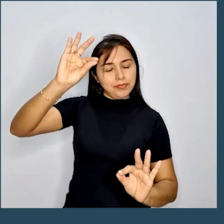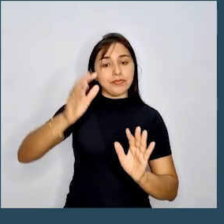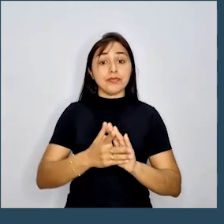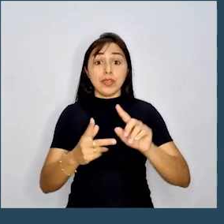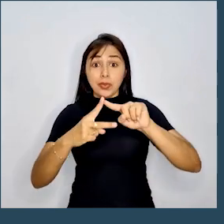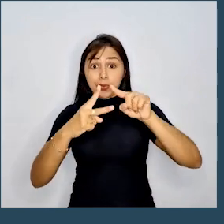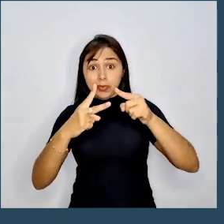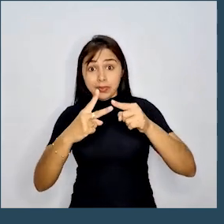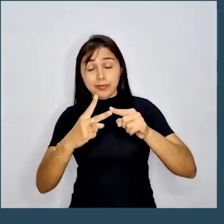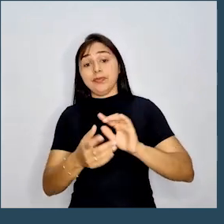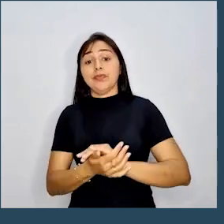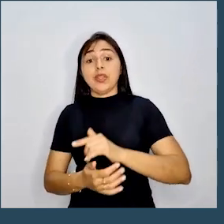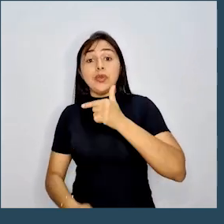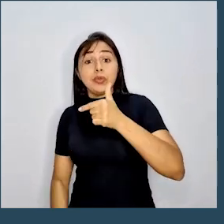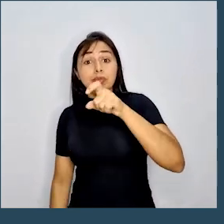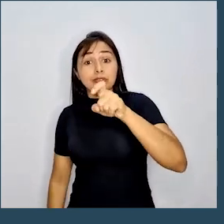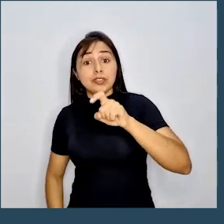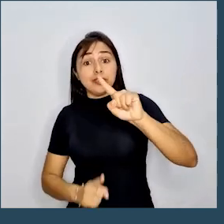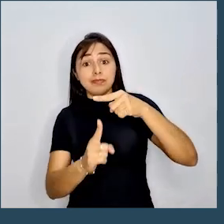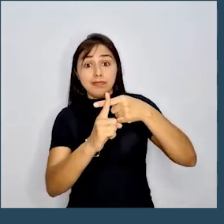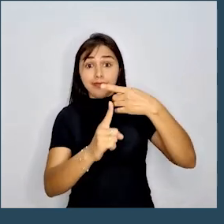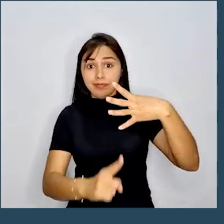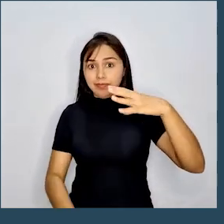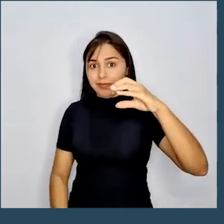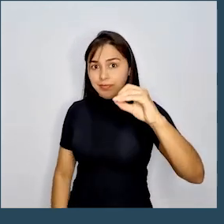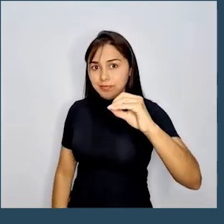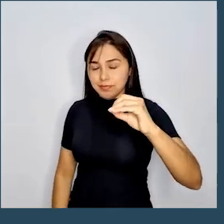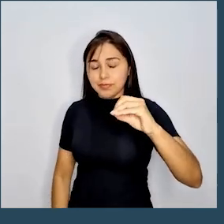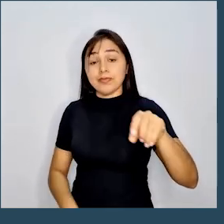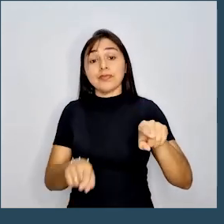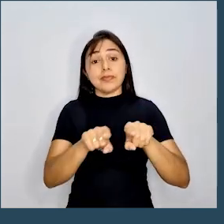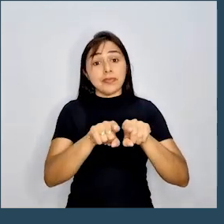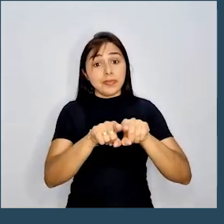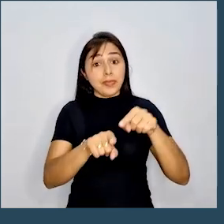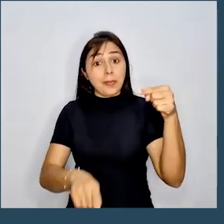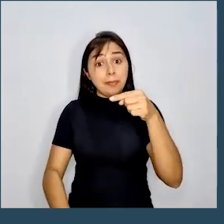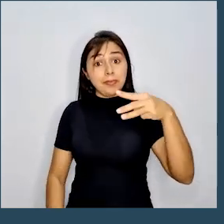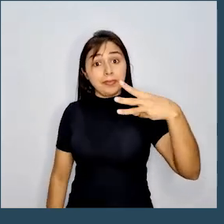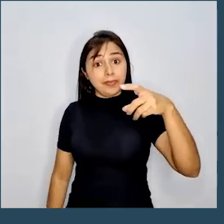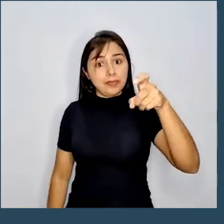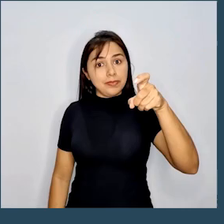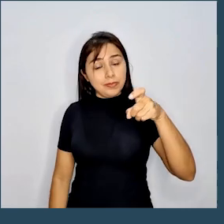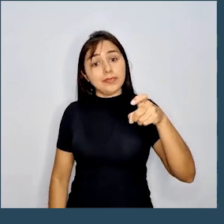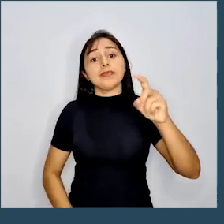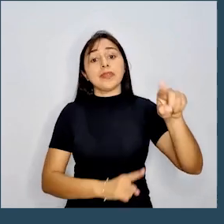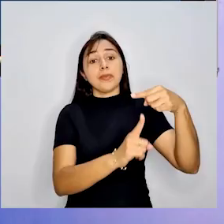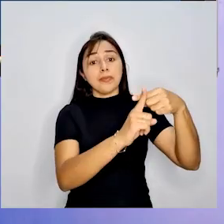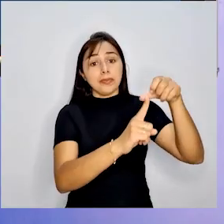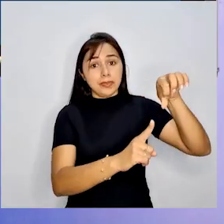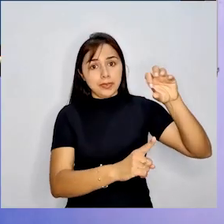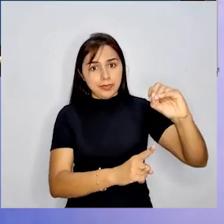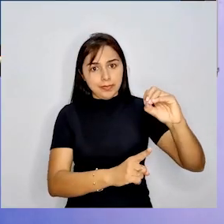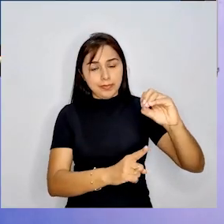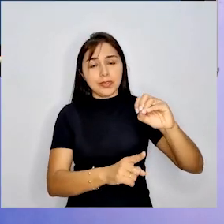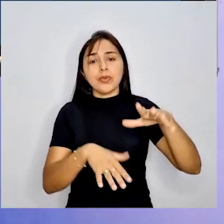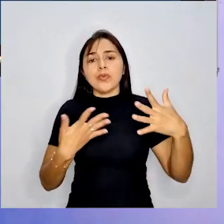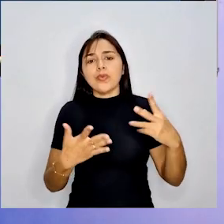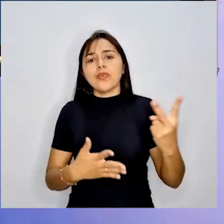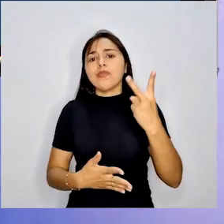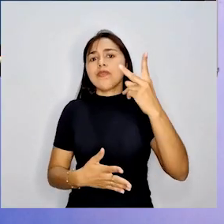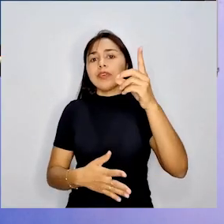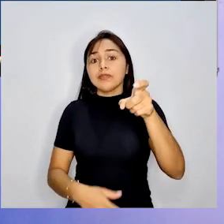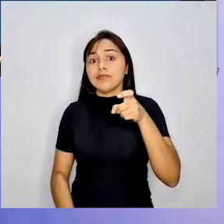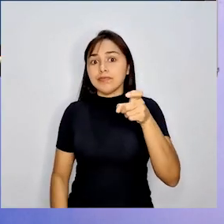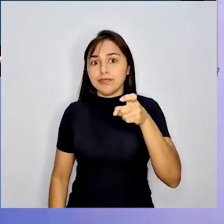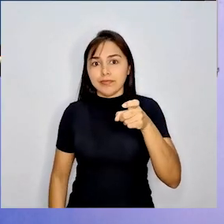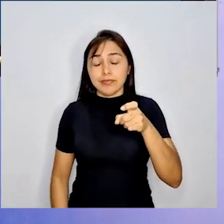medem 2x mais 40 graus e menos 3x mais 90 graus. Determine o valor de x. Olha só, se ele está falando que